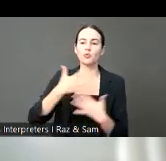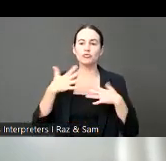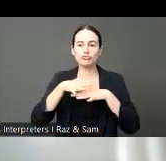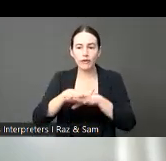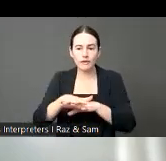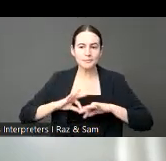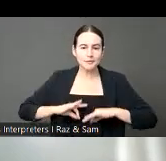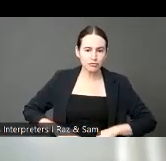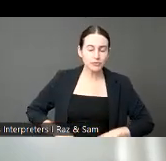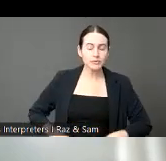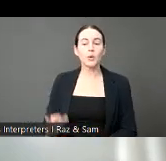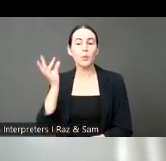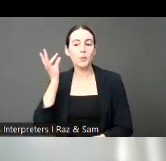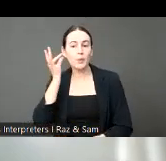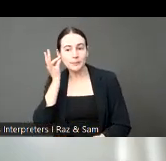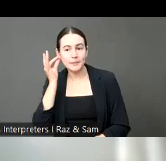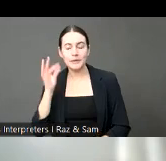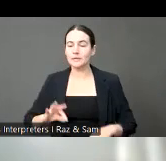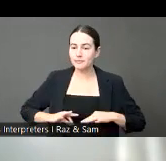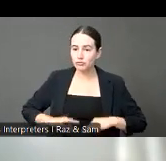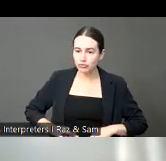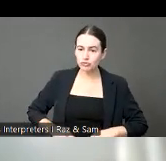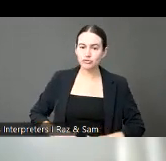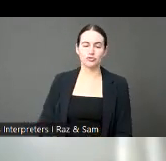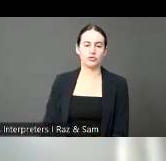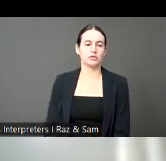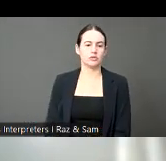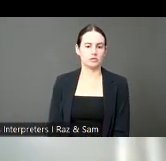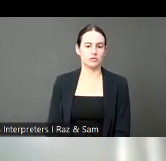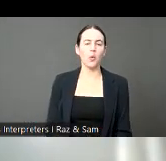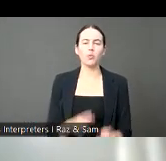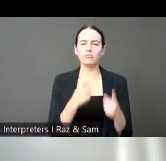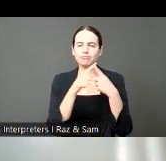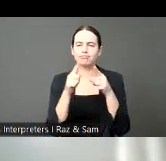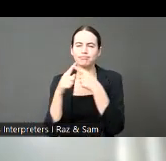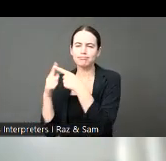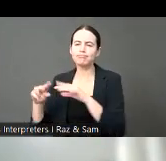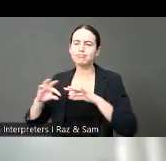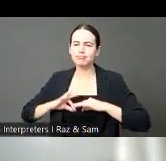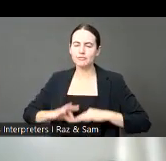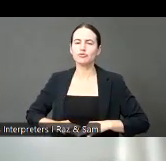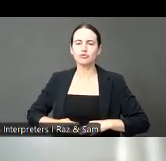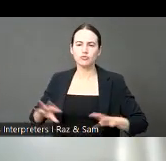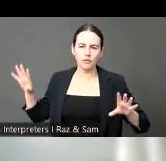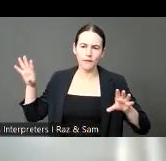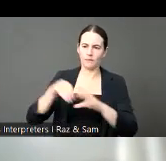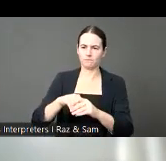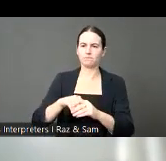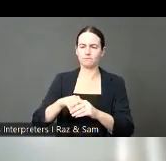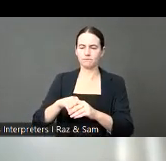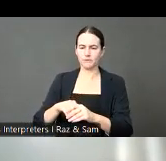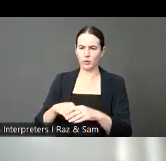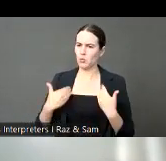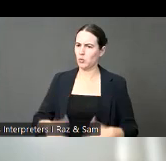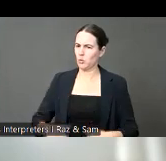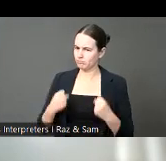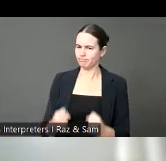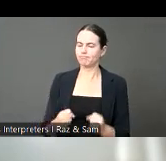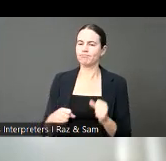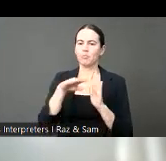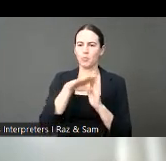afirmativas para esses grupos populacionais. Bem, o programa ele tem 5 principais diretrizes, né?